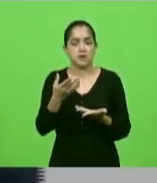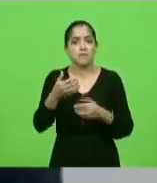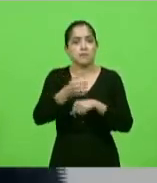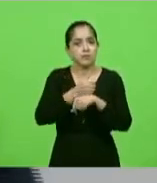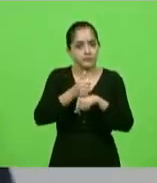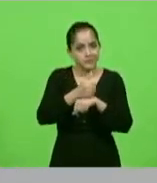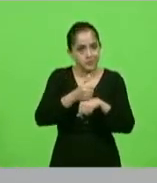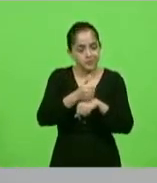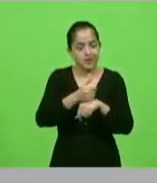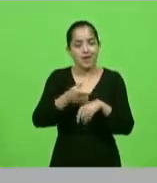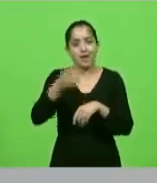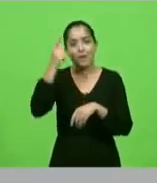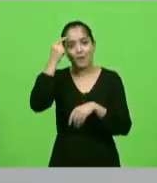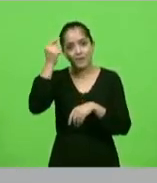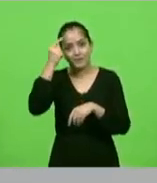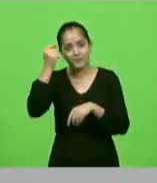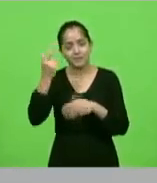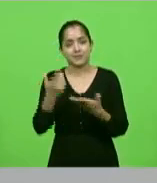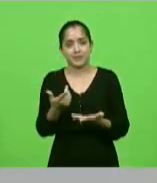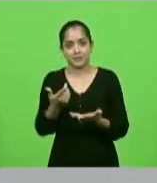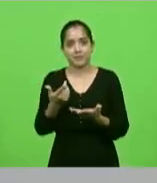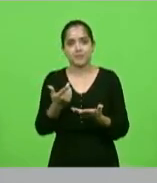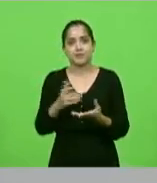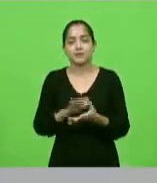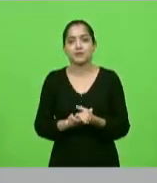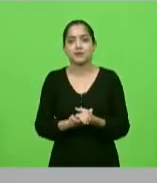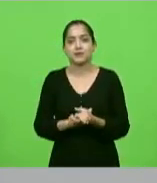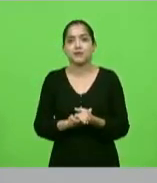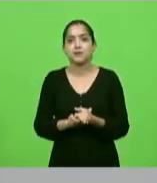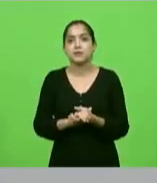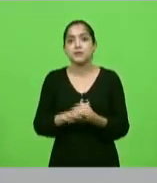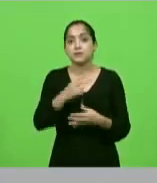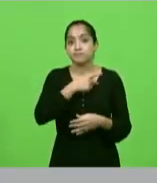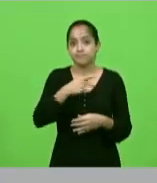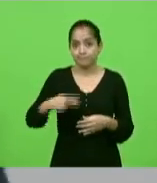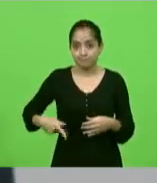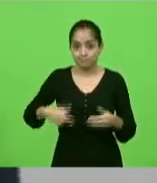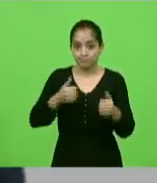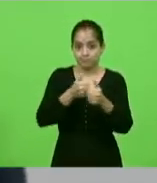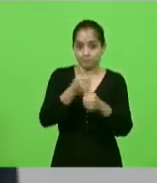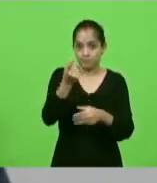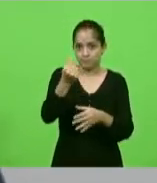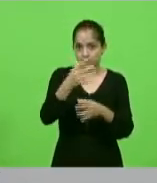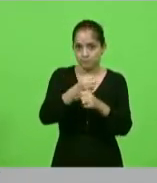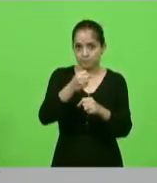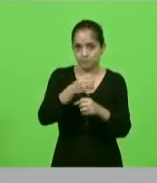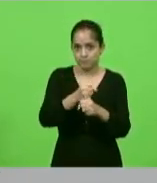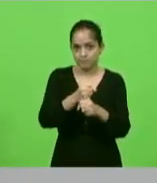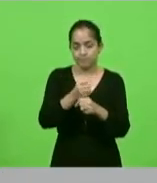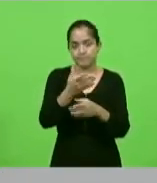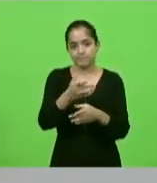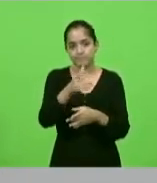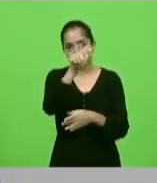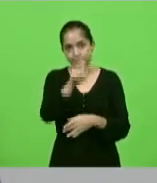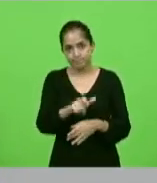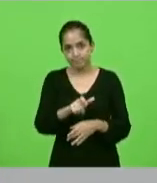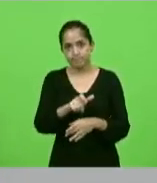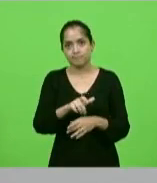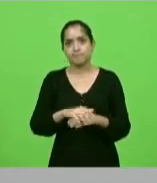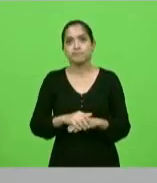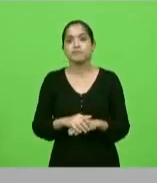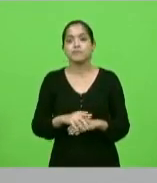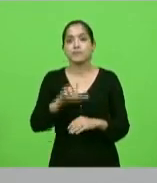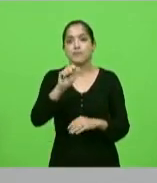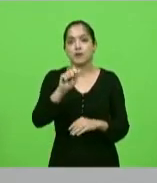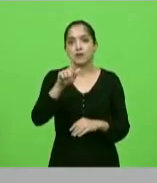há no feito uma informação valiosa de sua excelência, o senhor presidente do Tribunal de Contas do Estado, conselheiro doutor